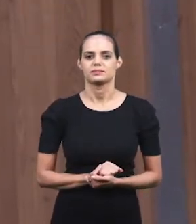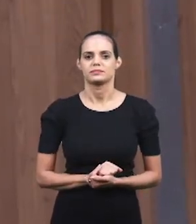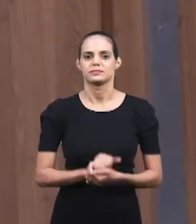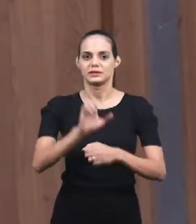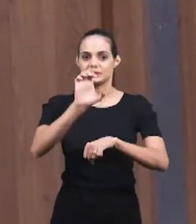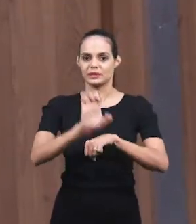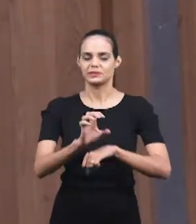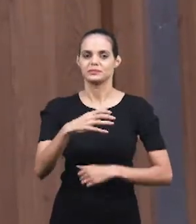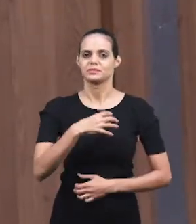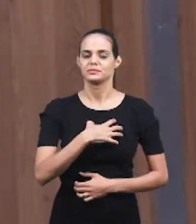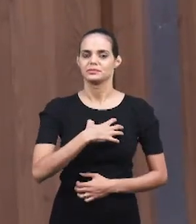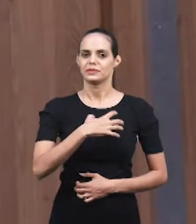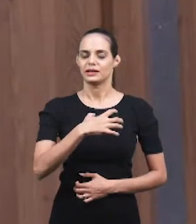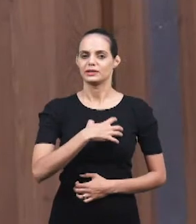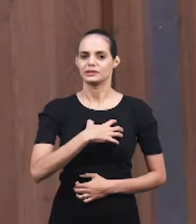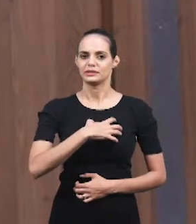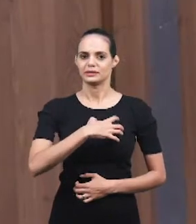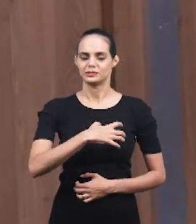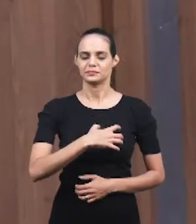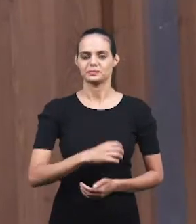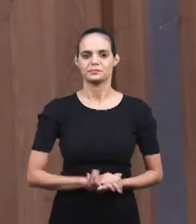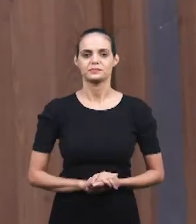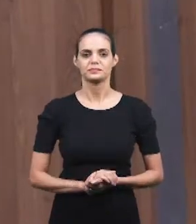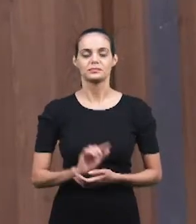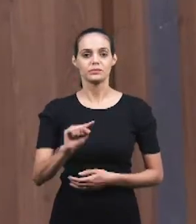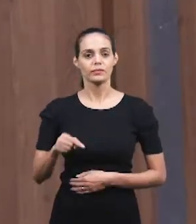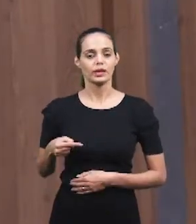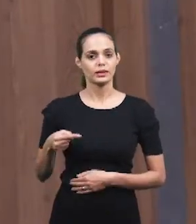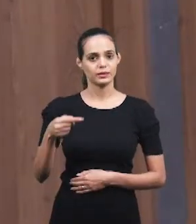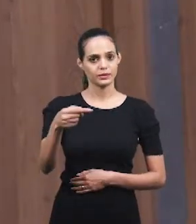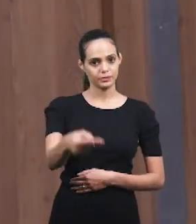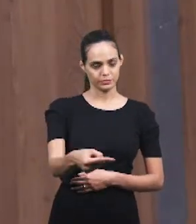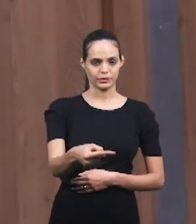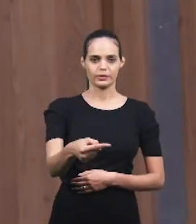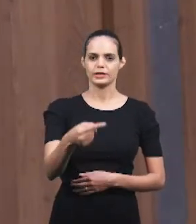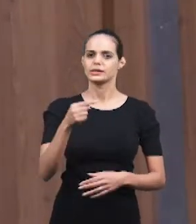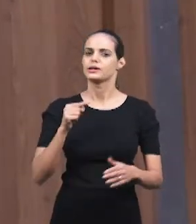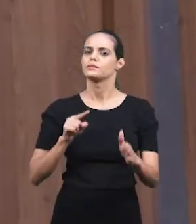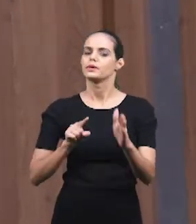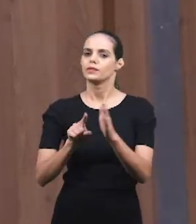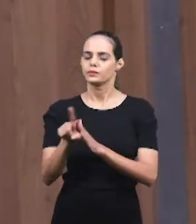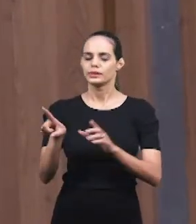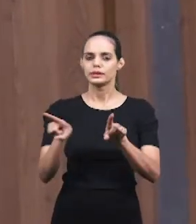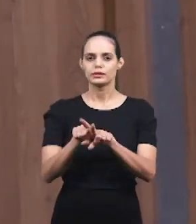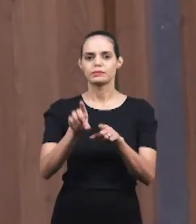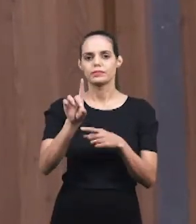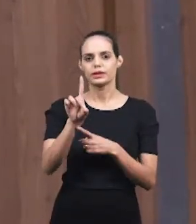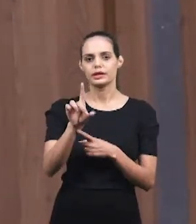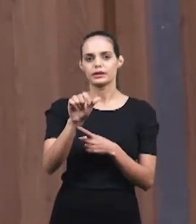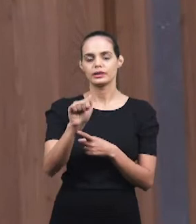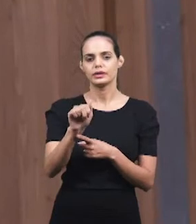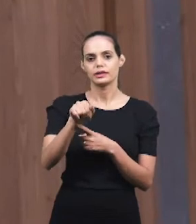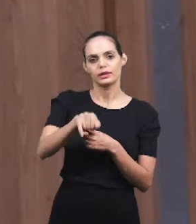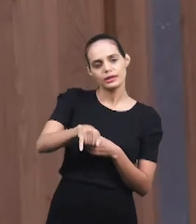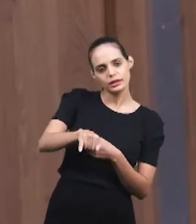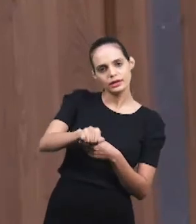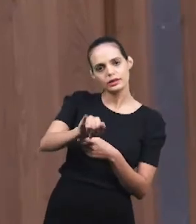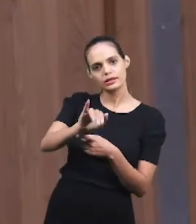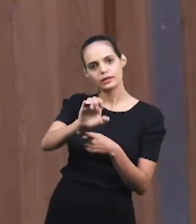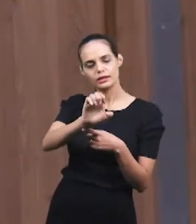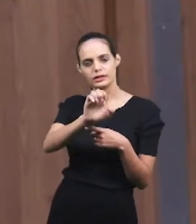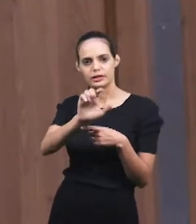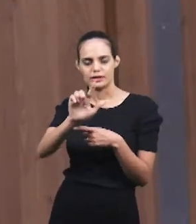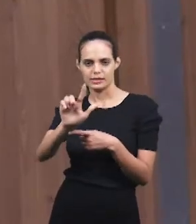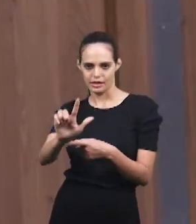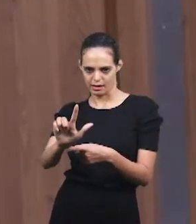na Bahia. E logo depois, eu vou também dirigir essa pergunta ao Daniel. O Daniel é do grupo de jovens da igreja de